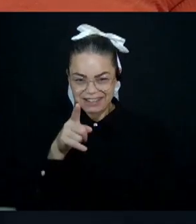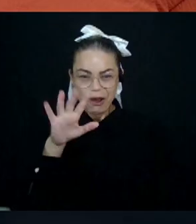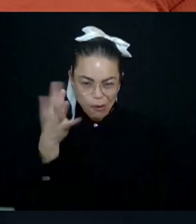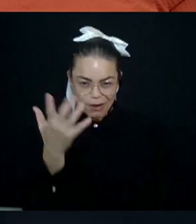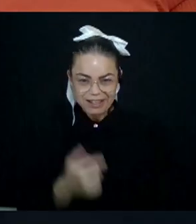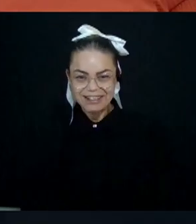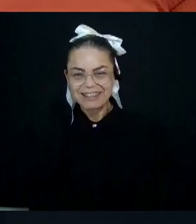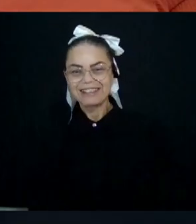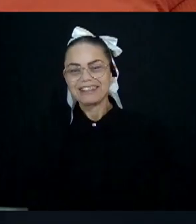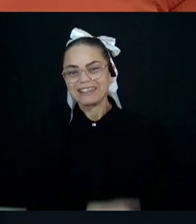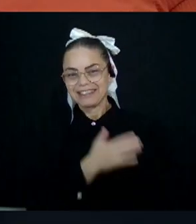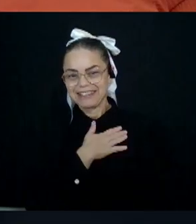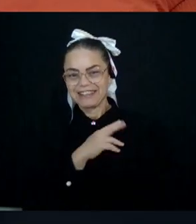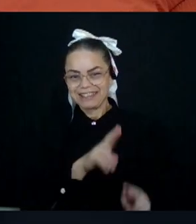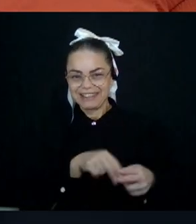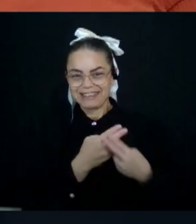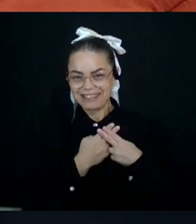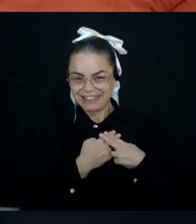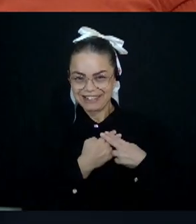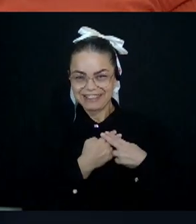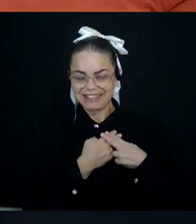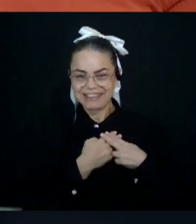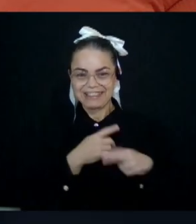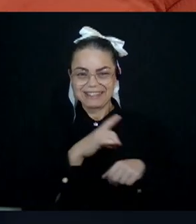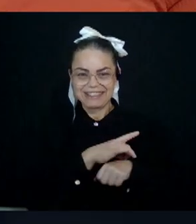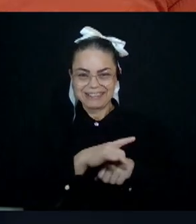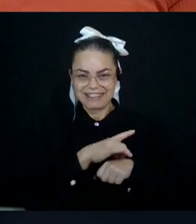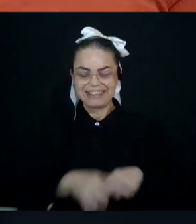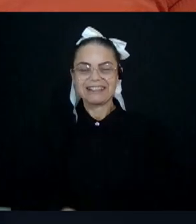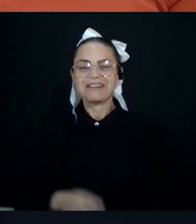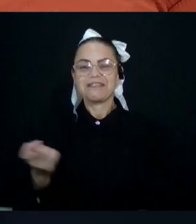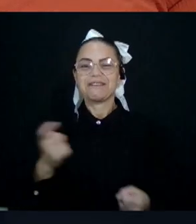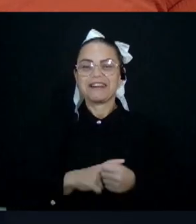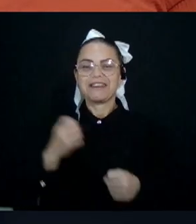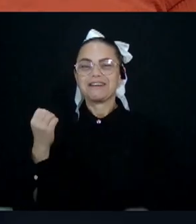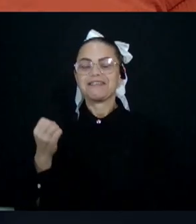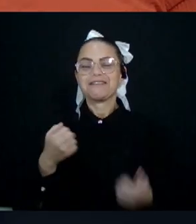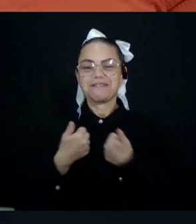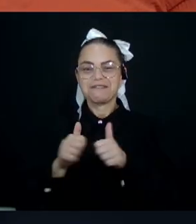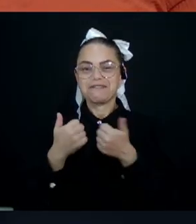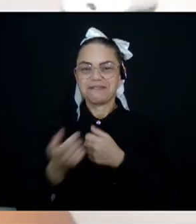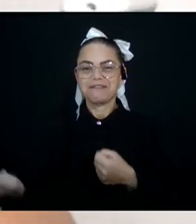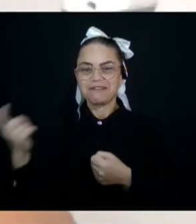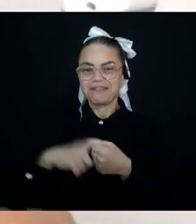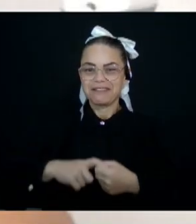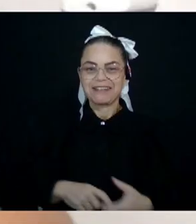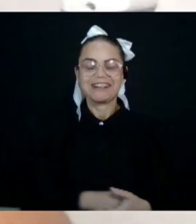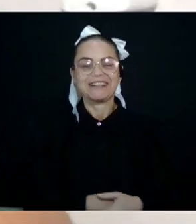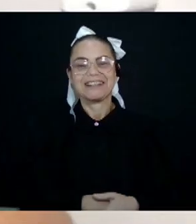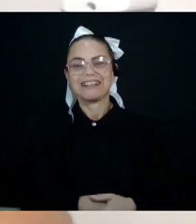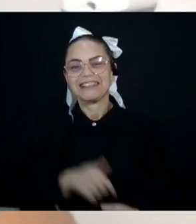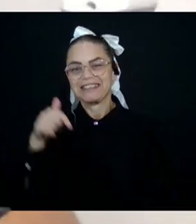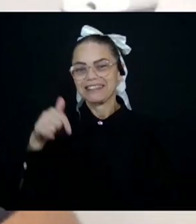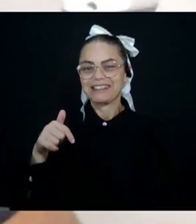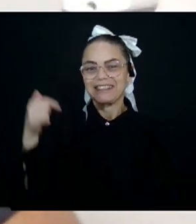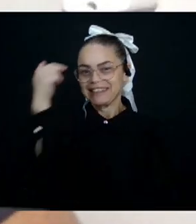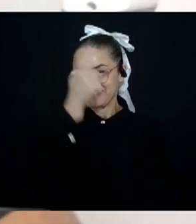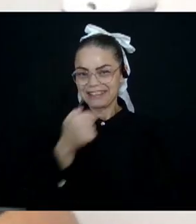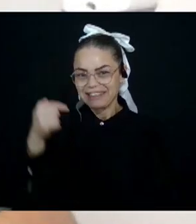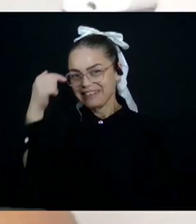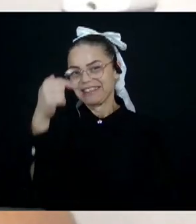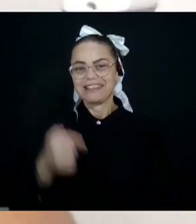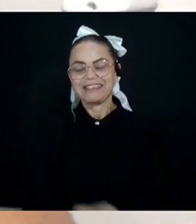meu luto pós-viagem ele já começa no ônibus da volta. Porque às vezes é 6, 7 horas de viagem. Eu fiz uma viagem para Capitólio que durou 12